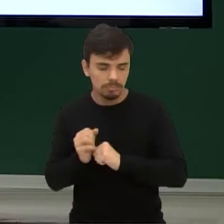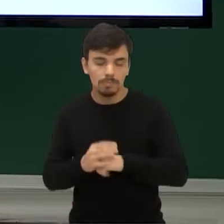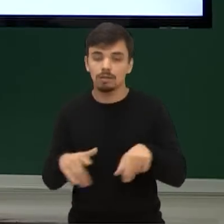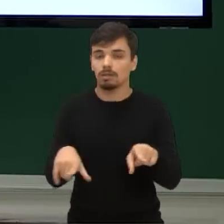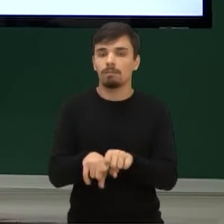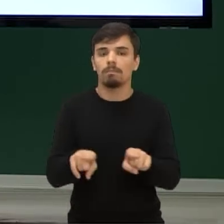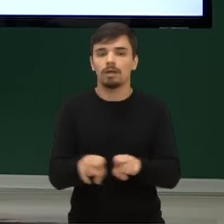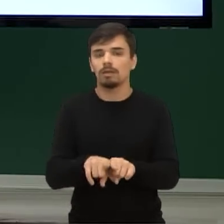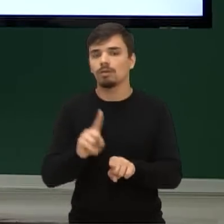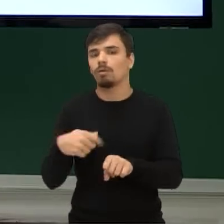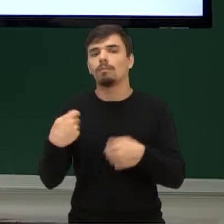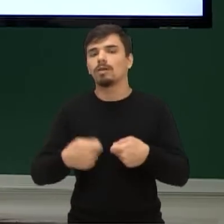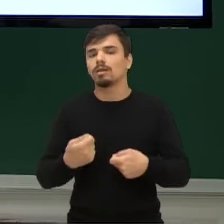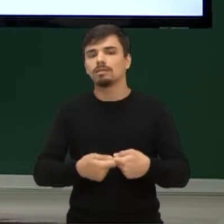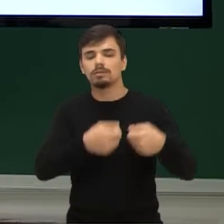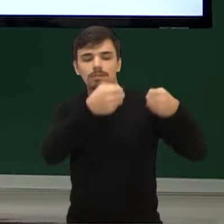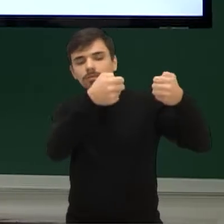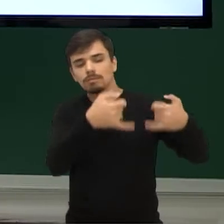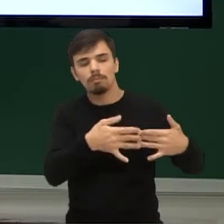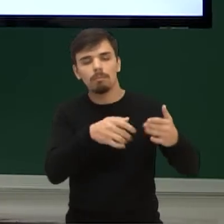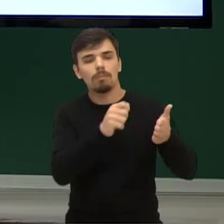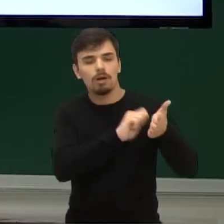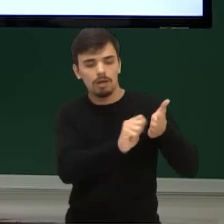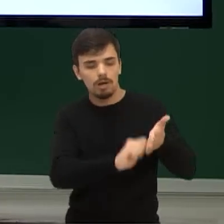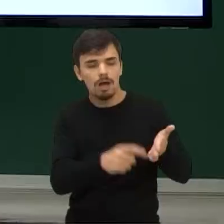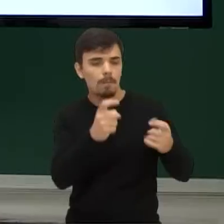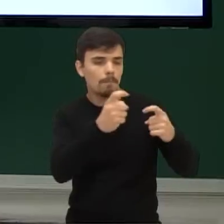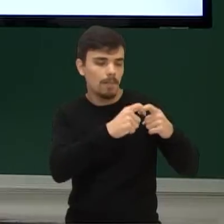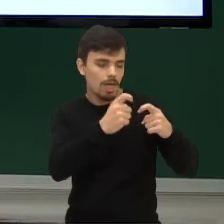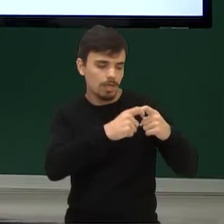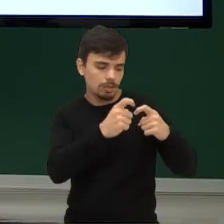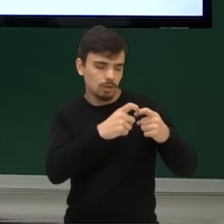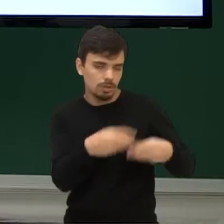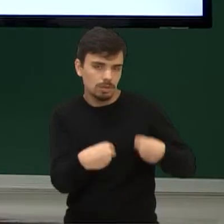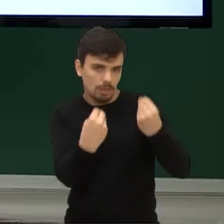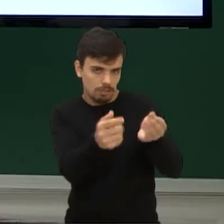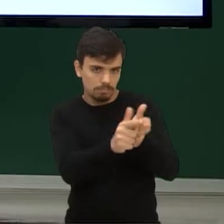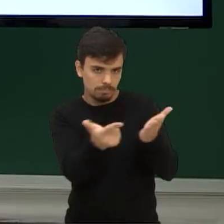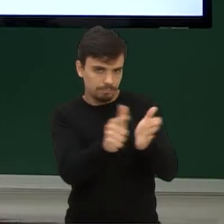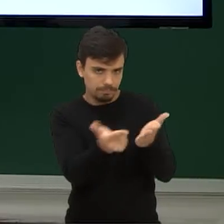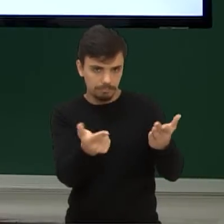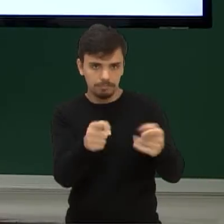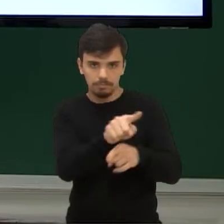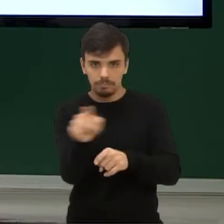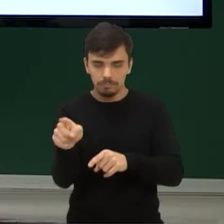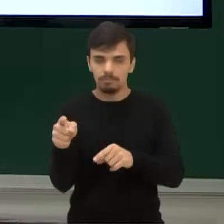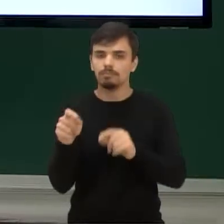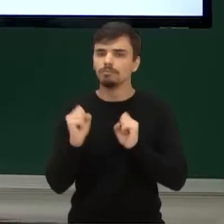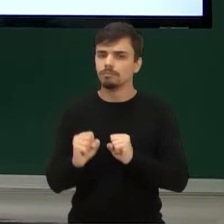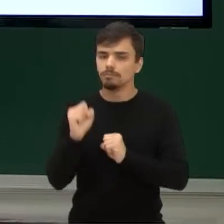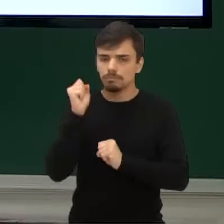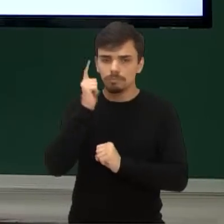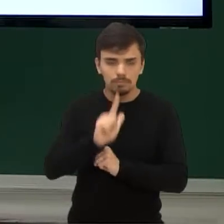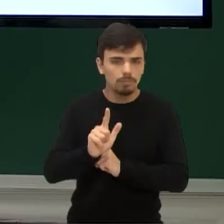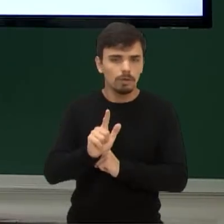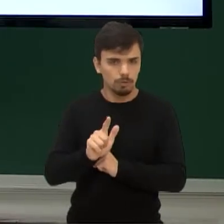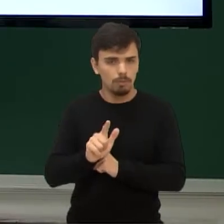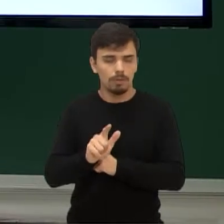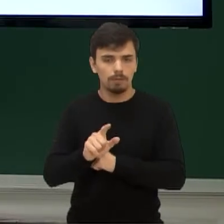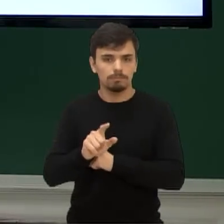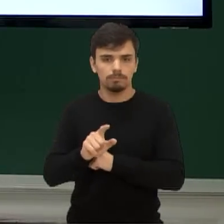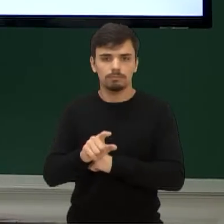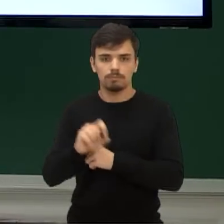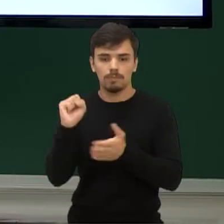ela não precisa de uma prescrição médica, né? O médico não vai passar uma receita, a pessoa vai conseguir comprar na farmácia, vai conseguir